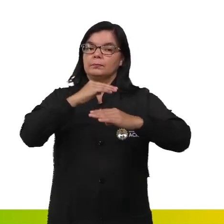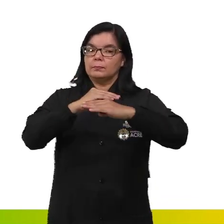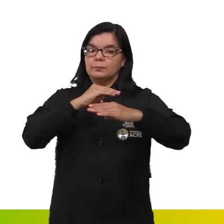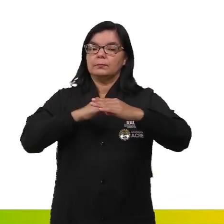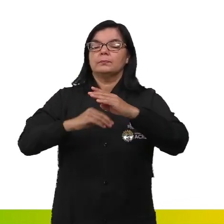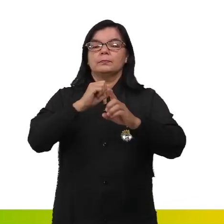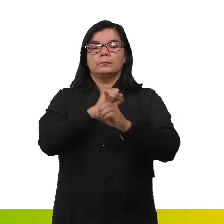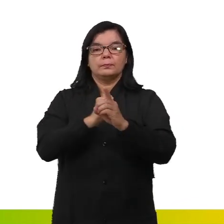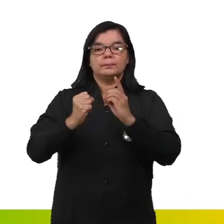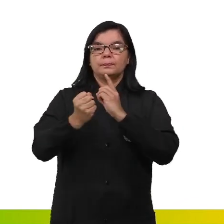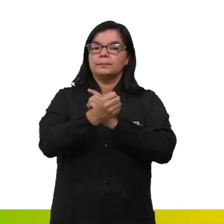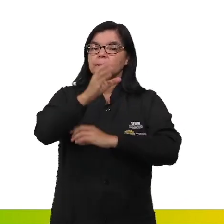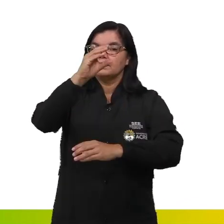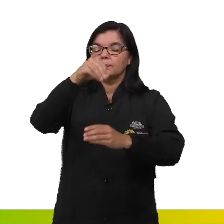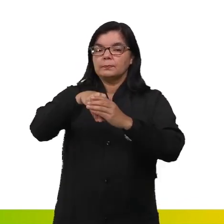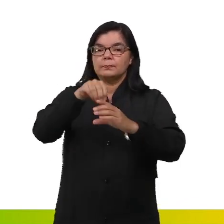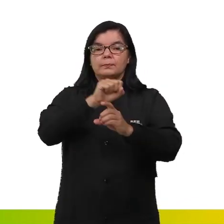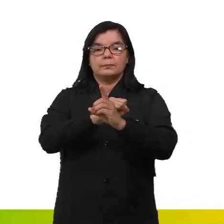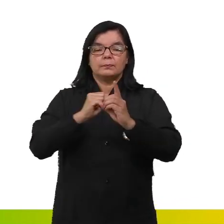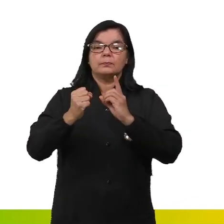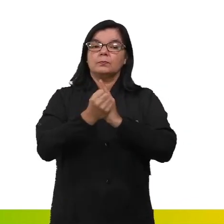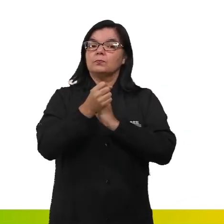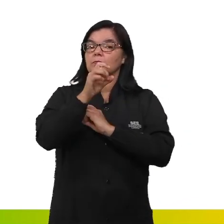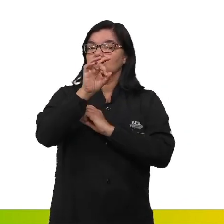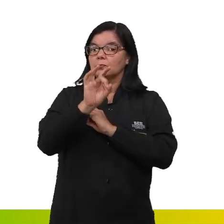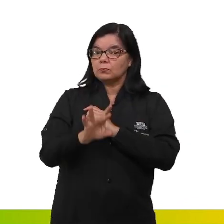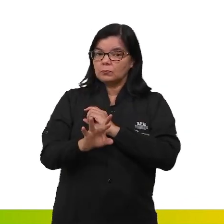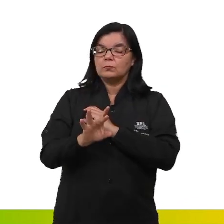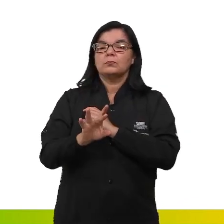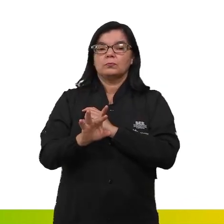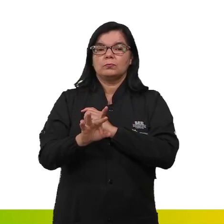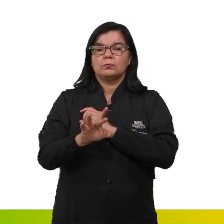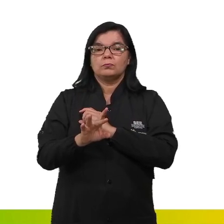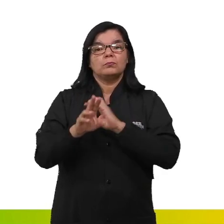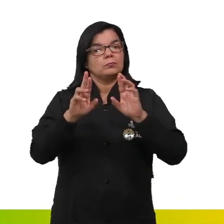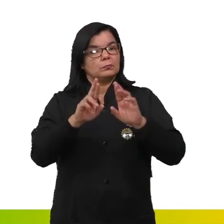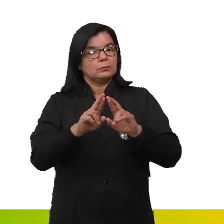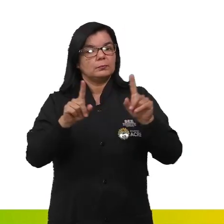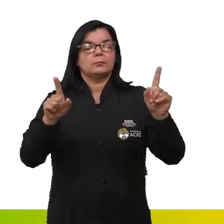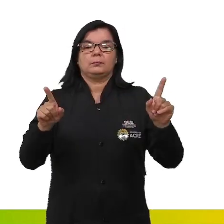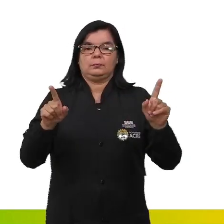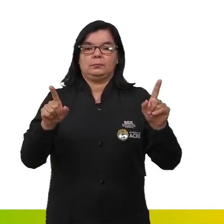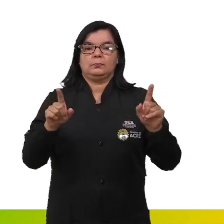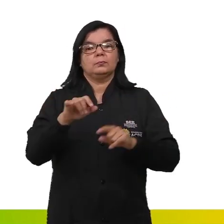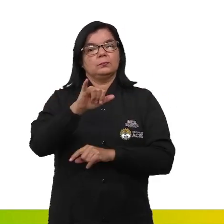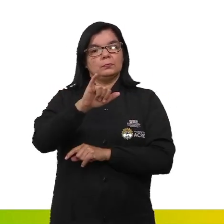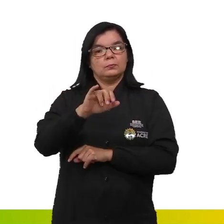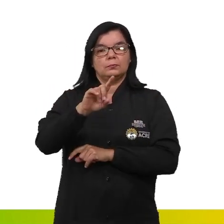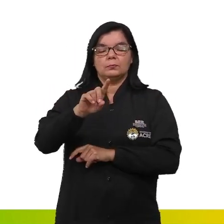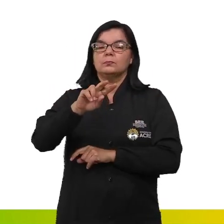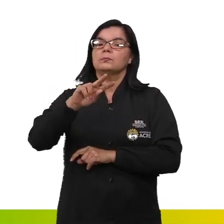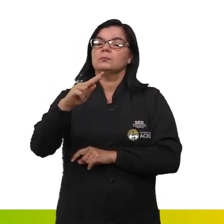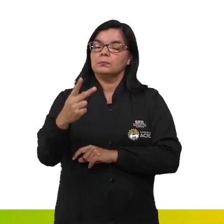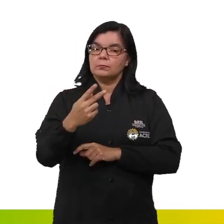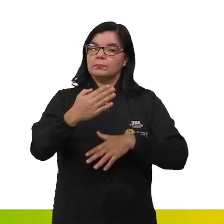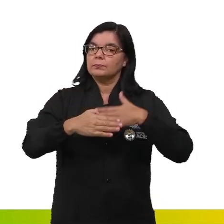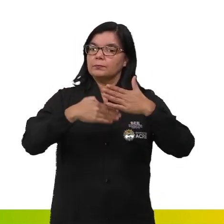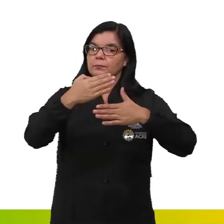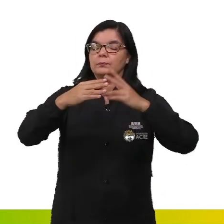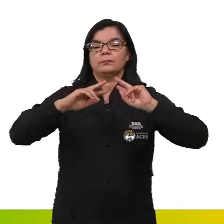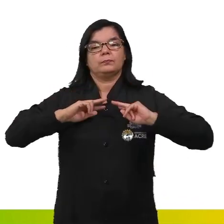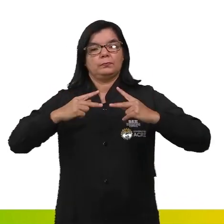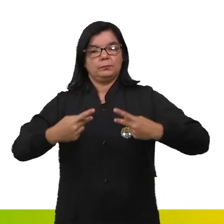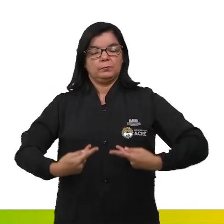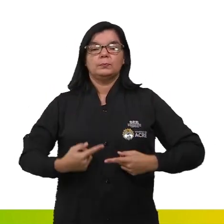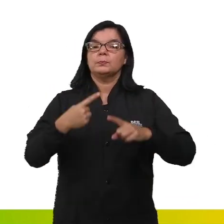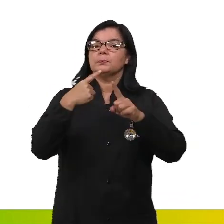desigualdade social dentro de uma sociedade, só que ele é um pouco diferente do IDH, do Índice de Desenvolvimento Humano.